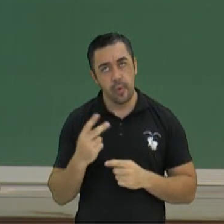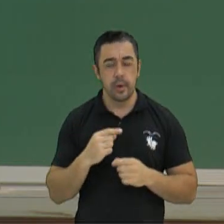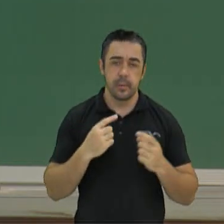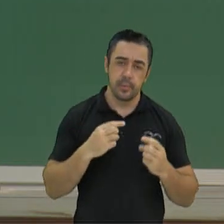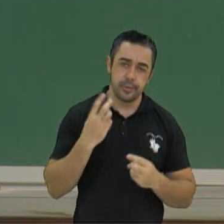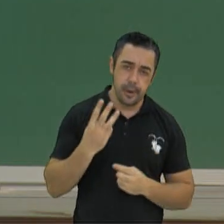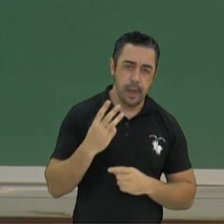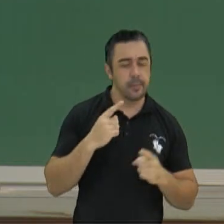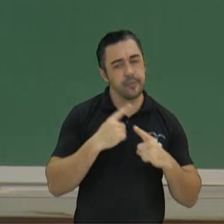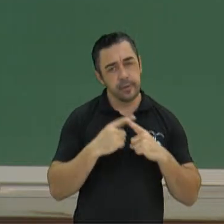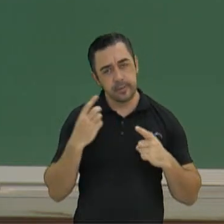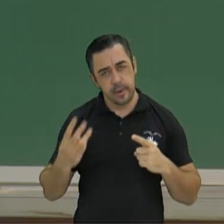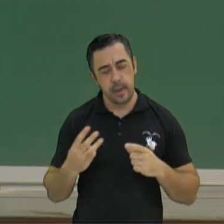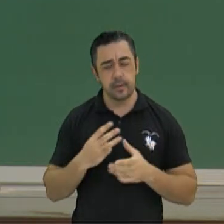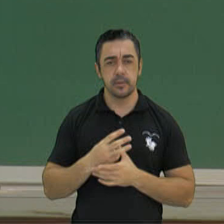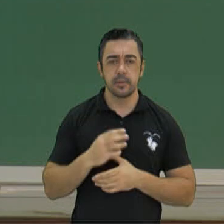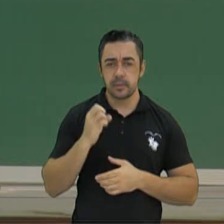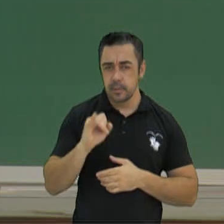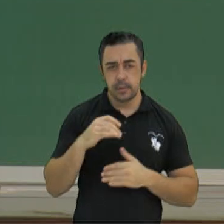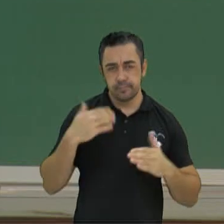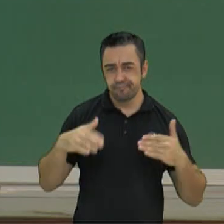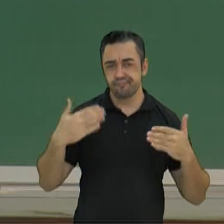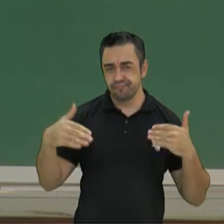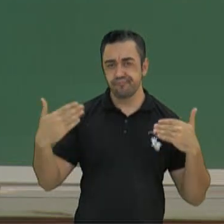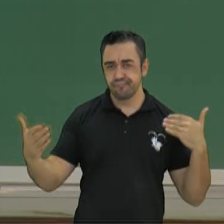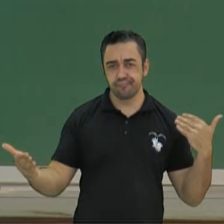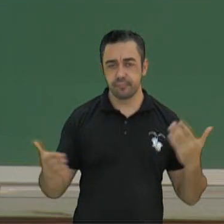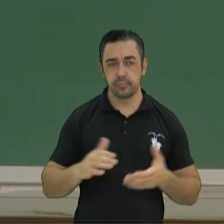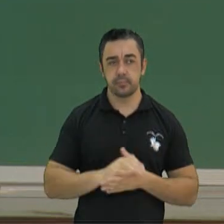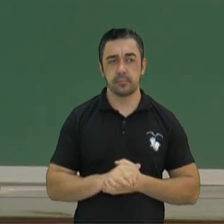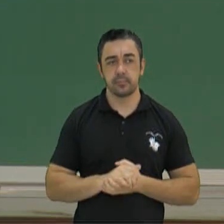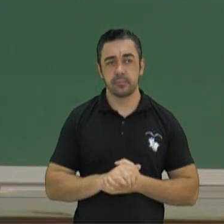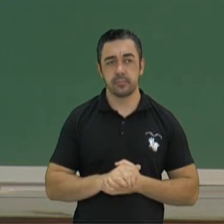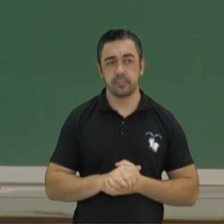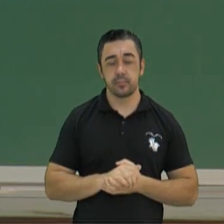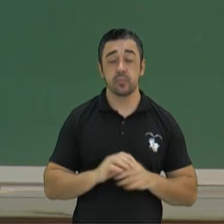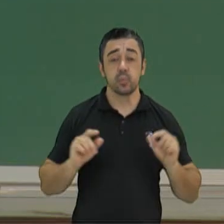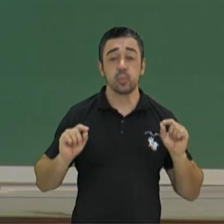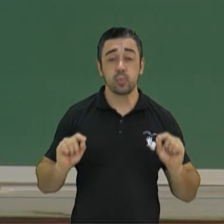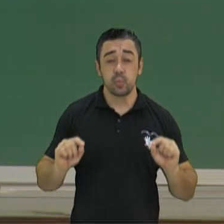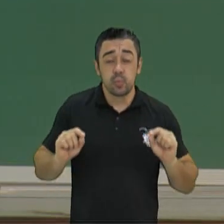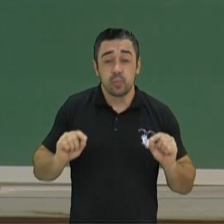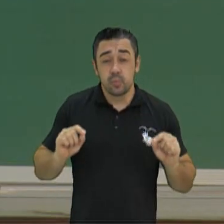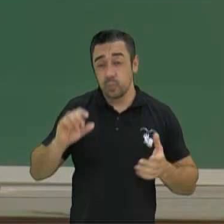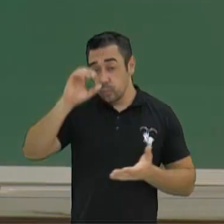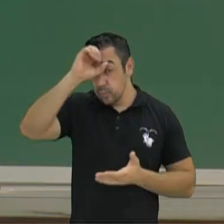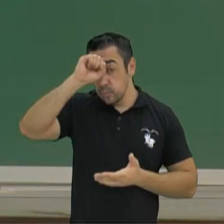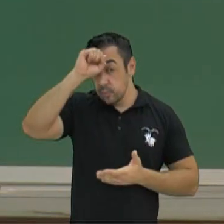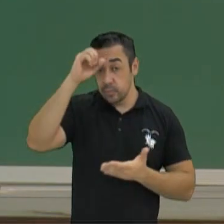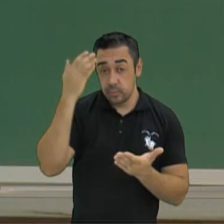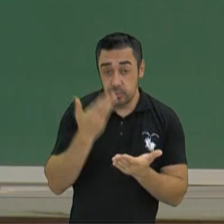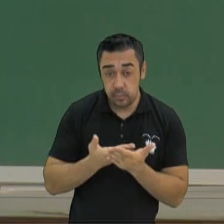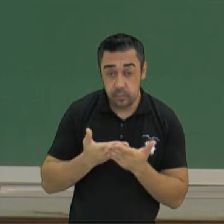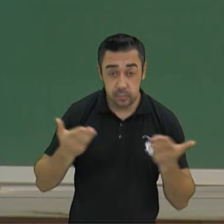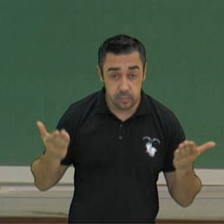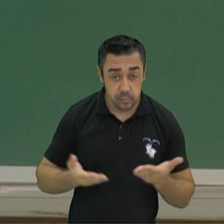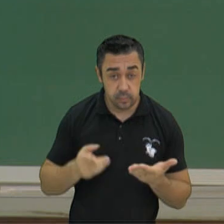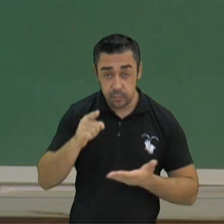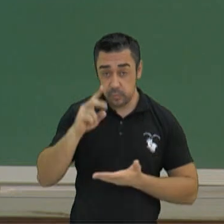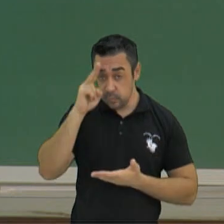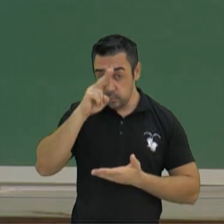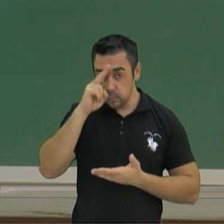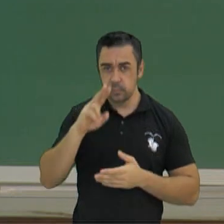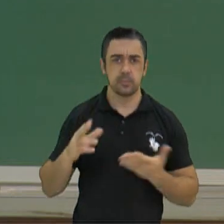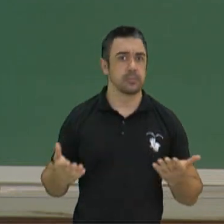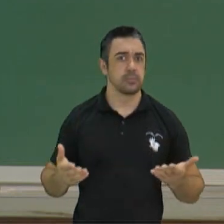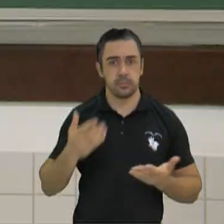por 3, eu vou multiplicar por 3, né? E assim, né? Por diante. Então, o que será que nós vimos nessa aula? Vocês lembram? Ou já